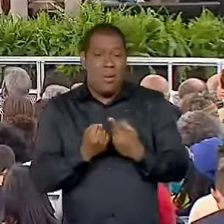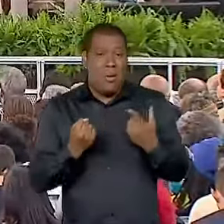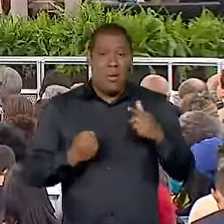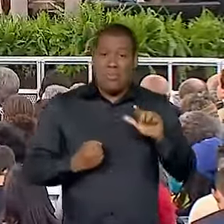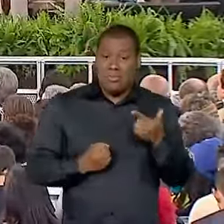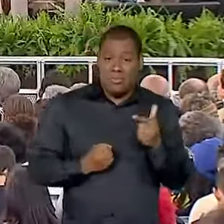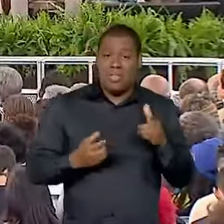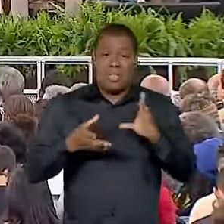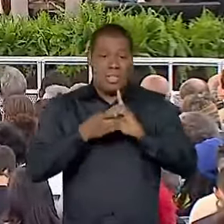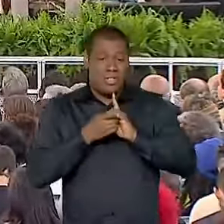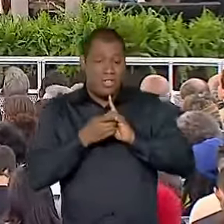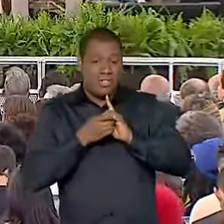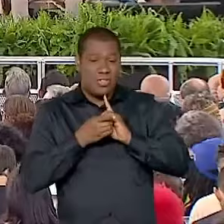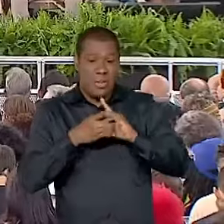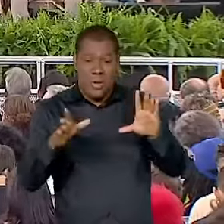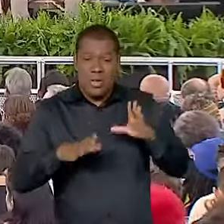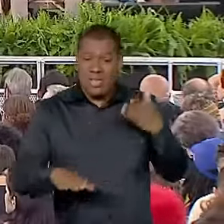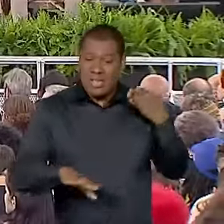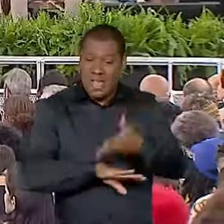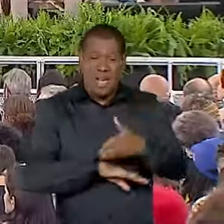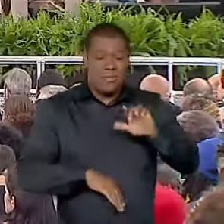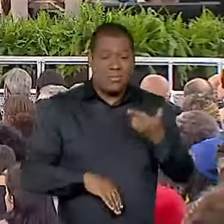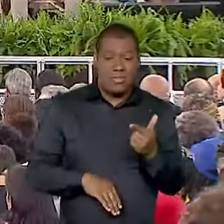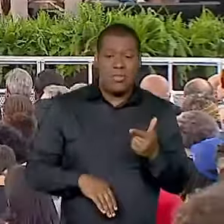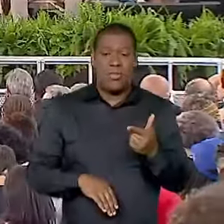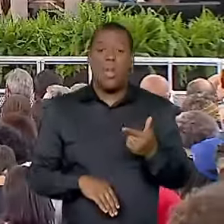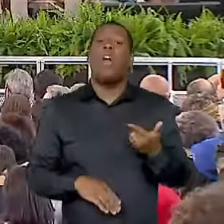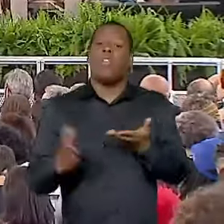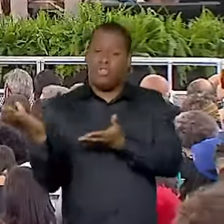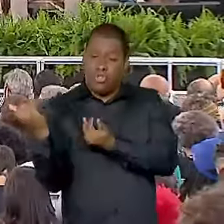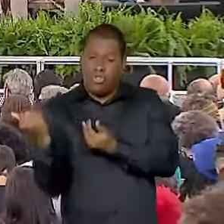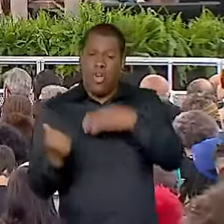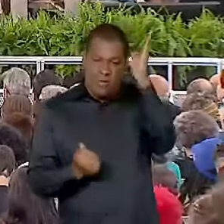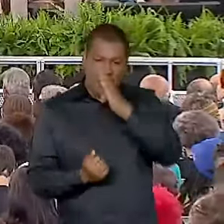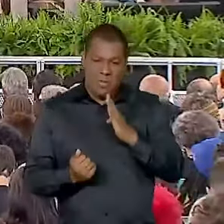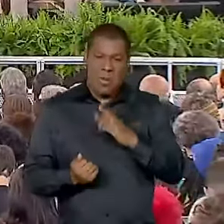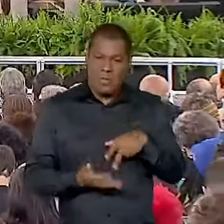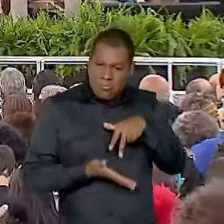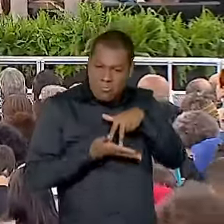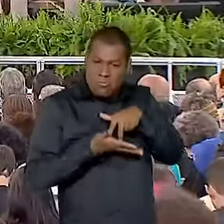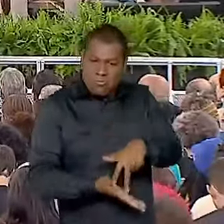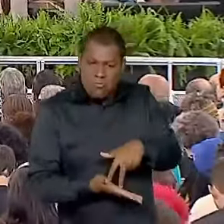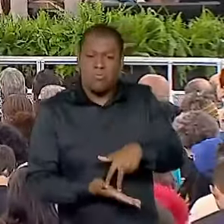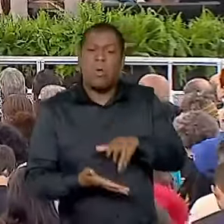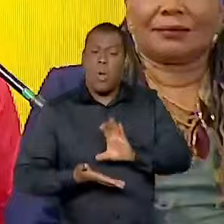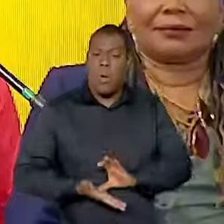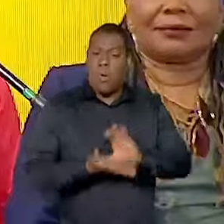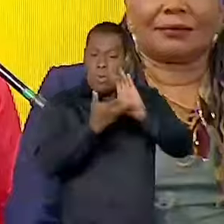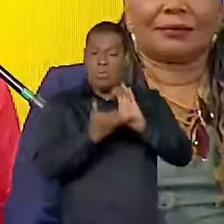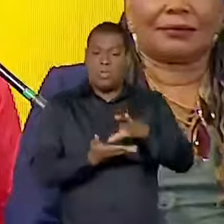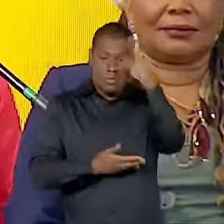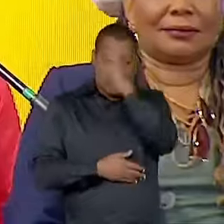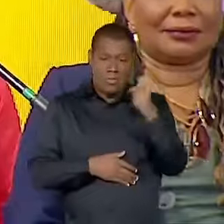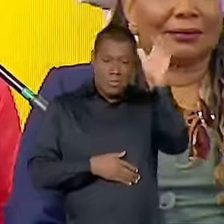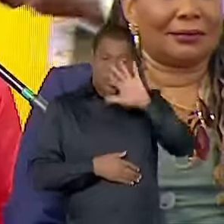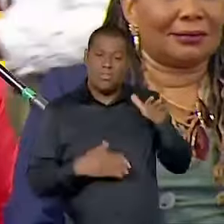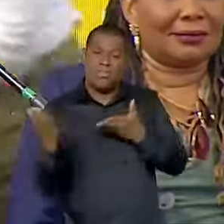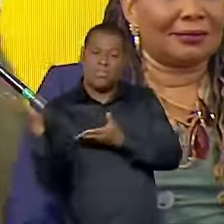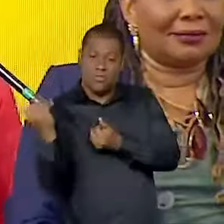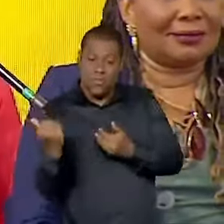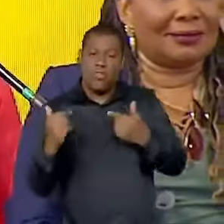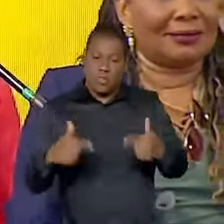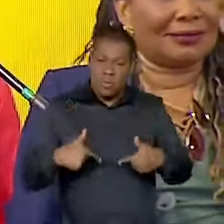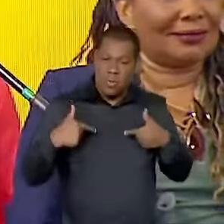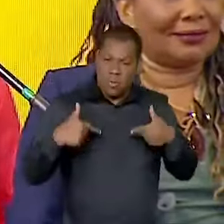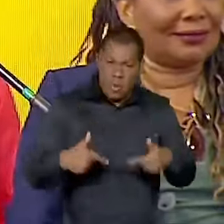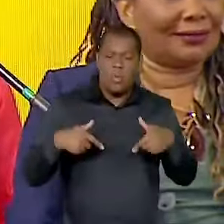democrático, a resistência da juventude brasileira foi feita dentro do Conselho Nacional de Juventude. Éramos nós pautando o